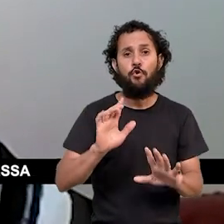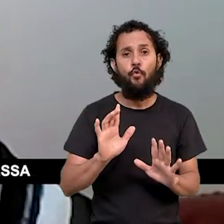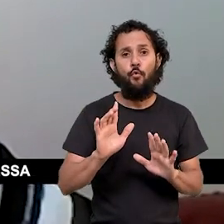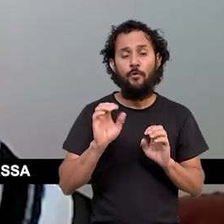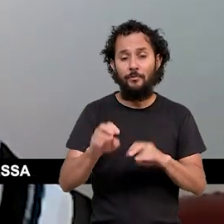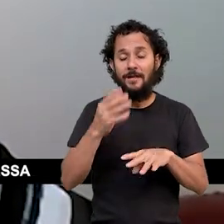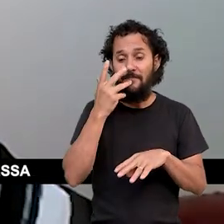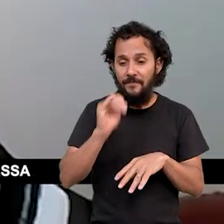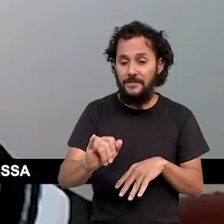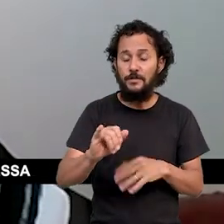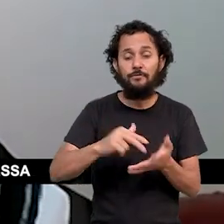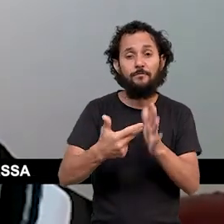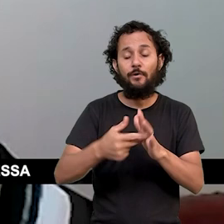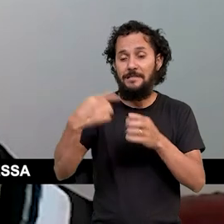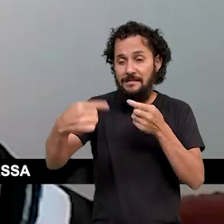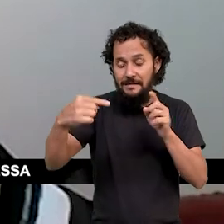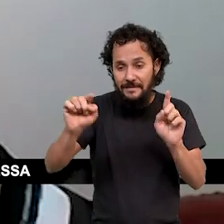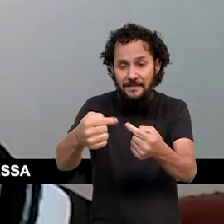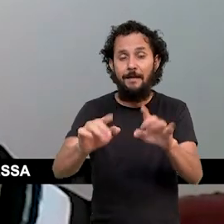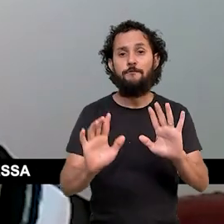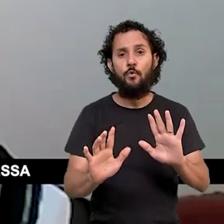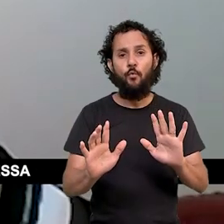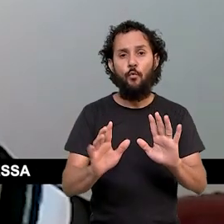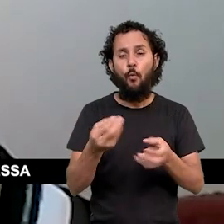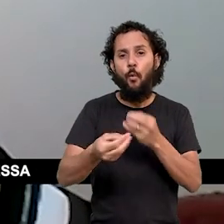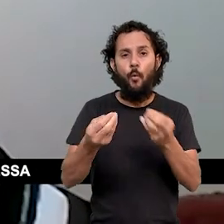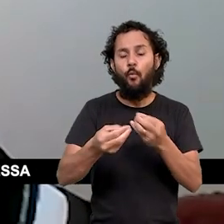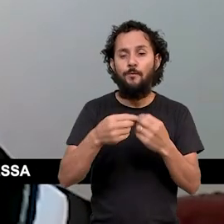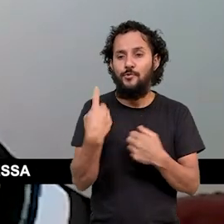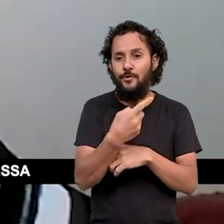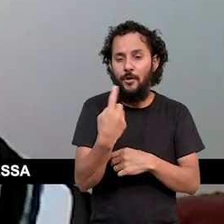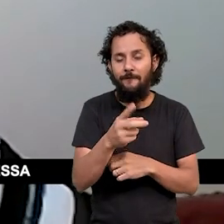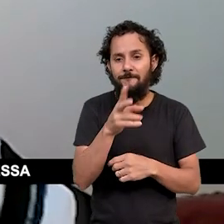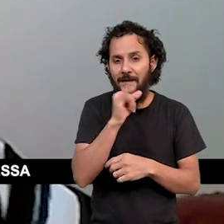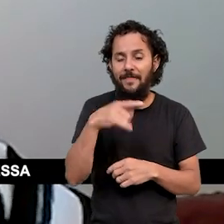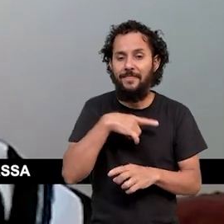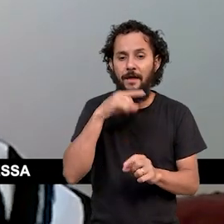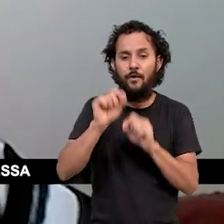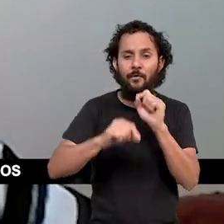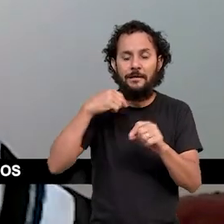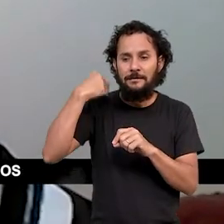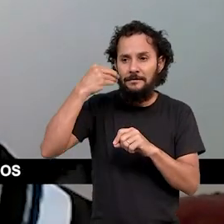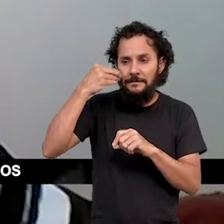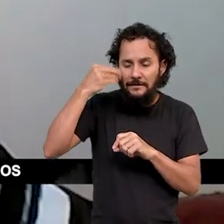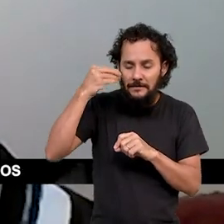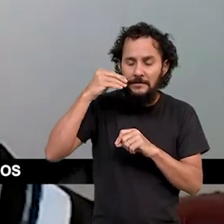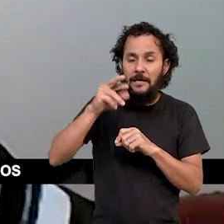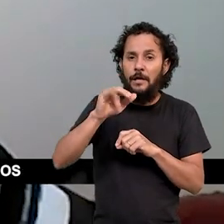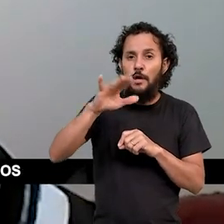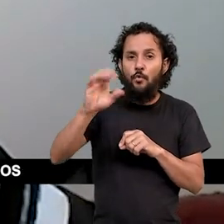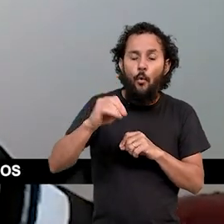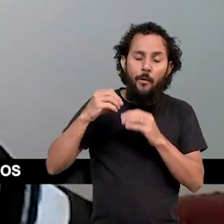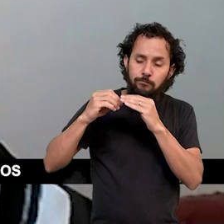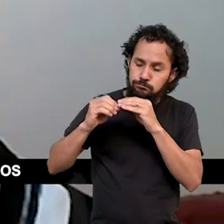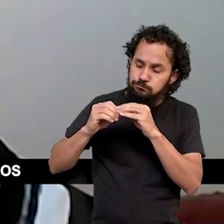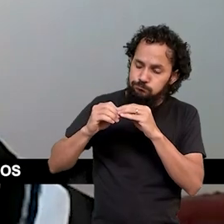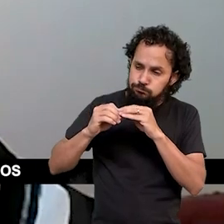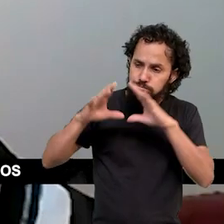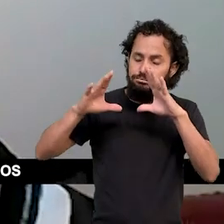desafios, a educação infantil é um dos nossos desafios, né, como que nós vamos trazer toda essa riqueza, esse